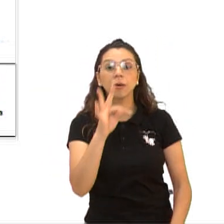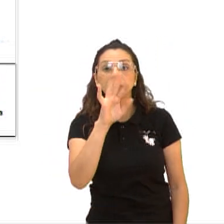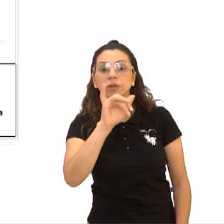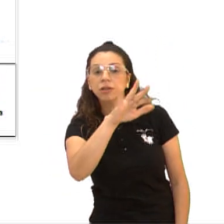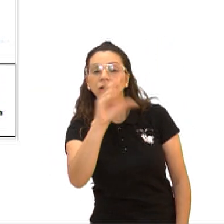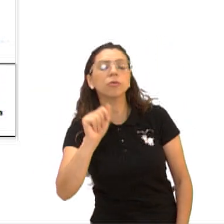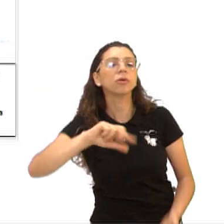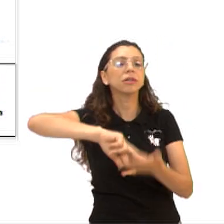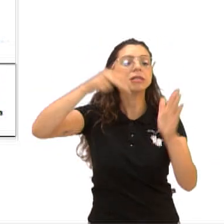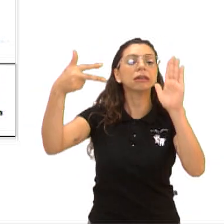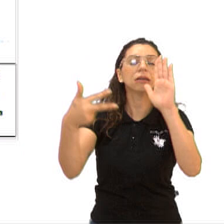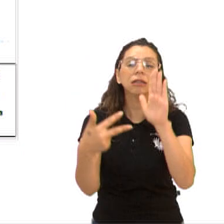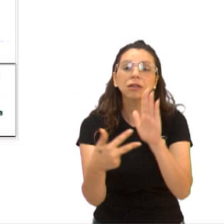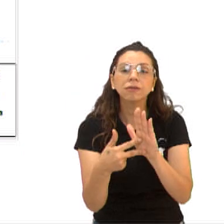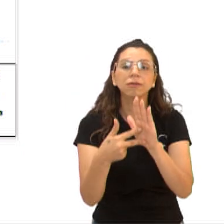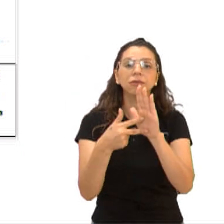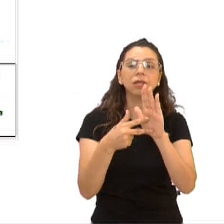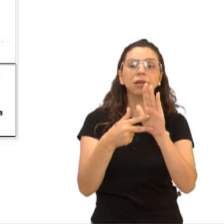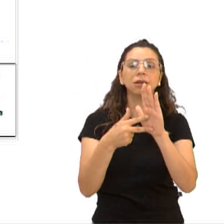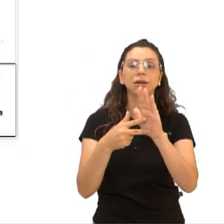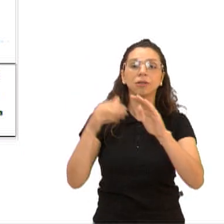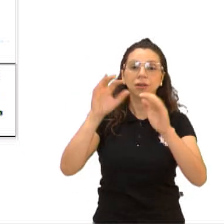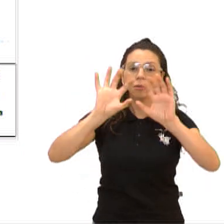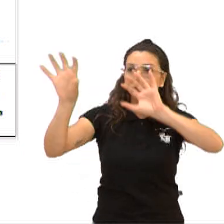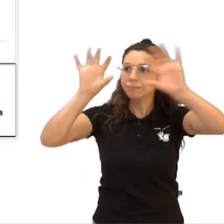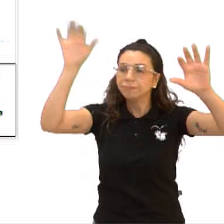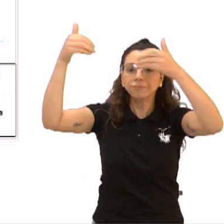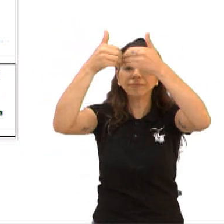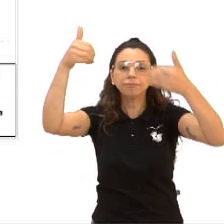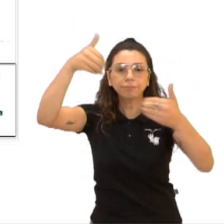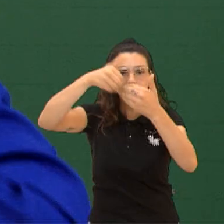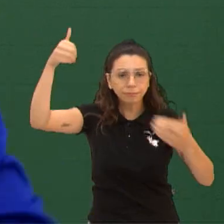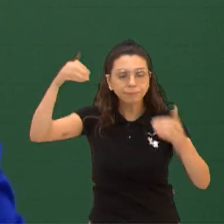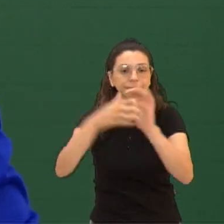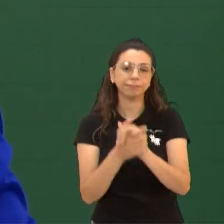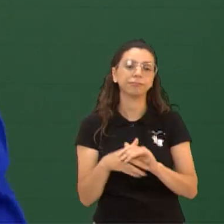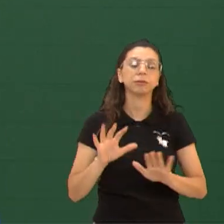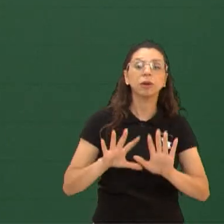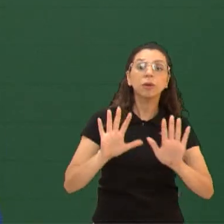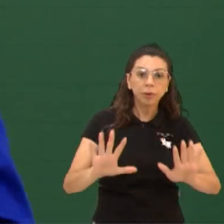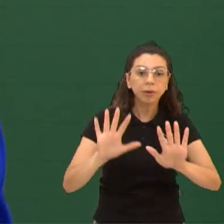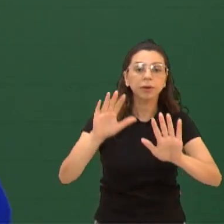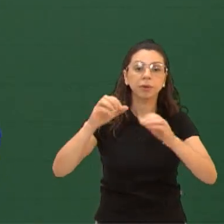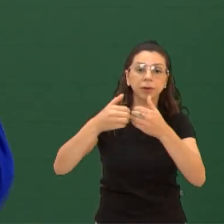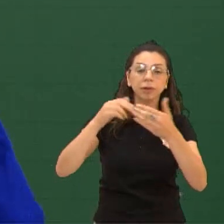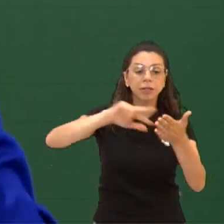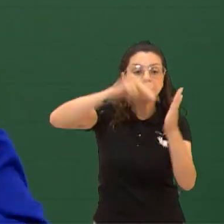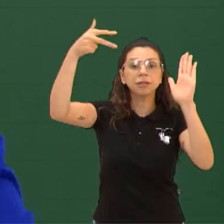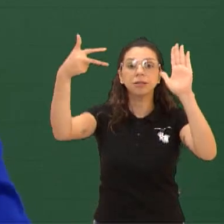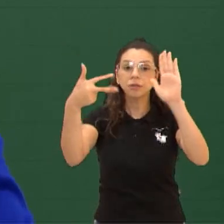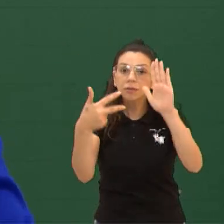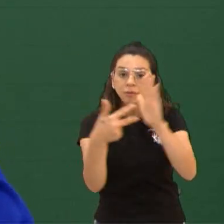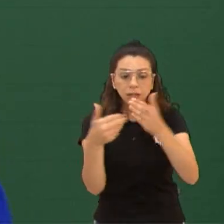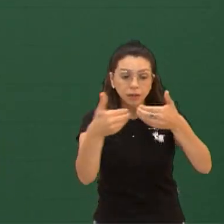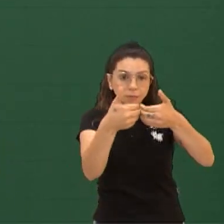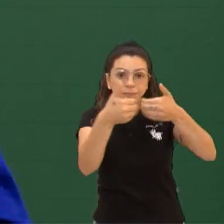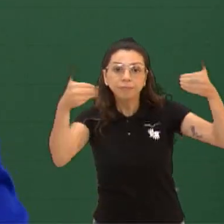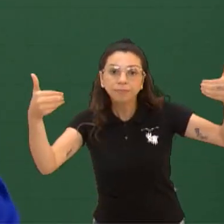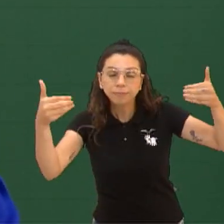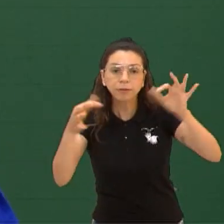é regionalizar. E é importantíssimo para a gente fechar o que já vem na sequência. Regionalizar, Thiago, significa